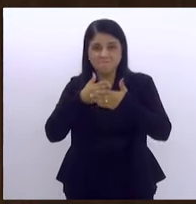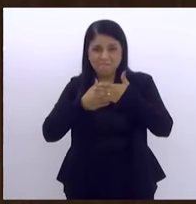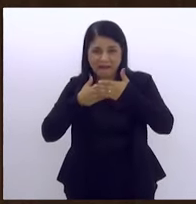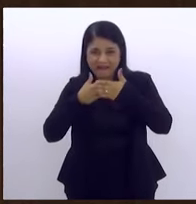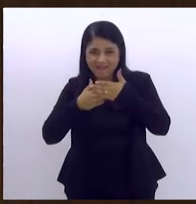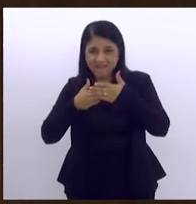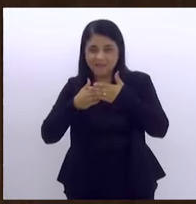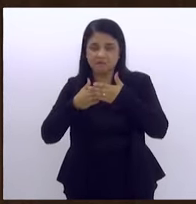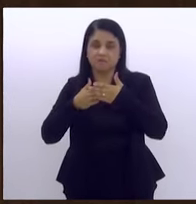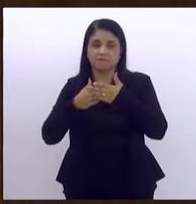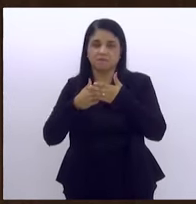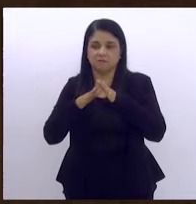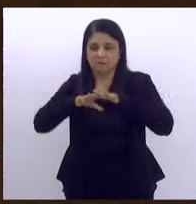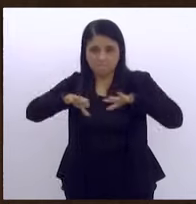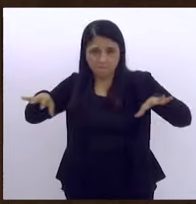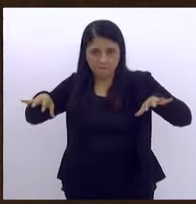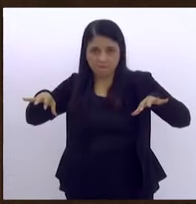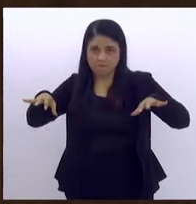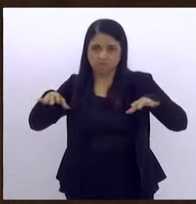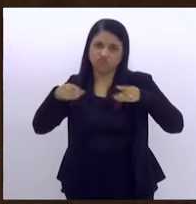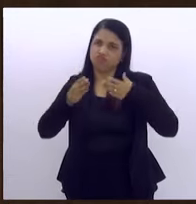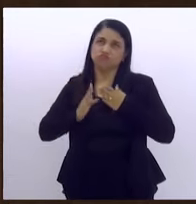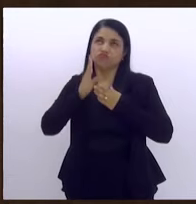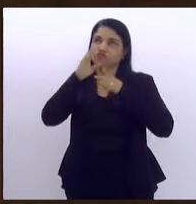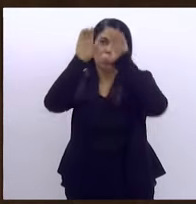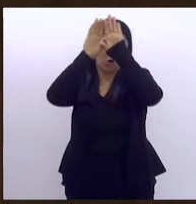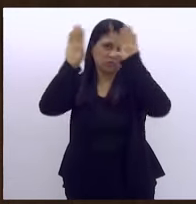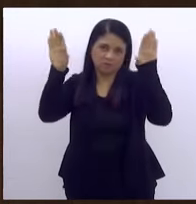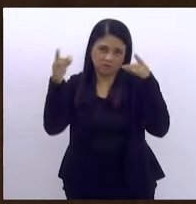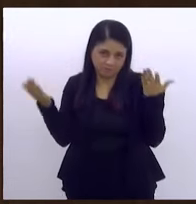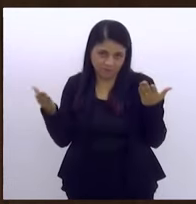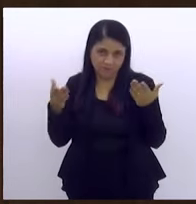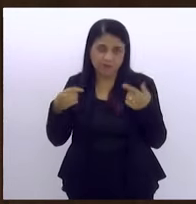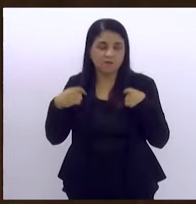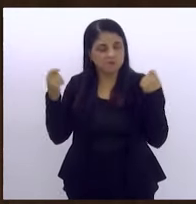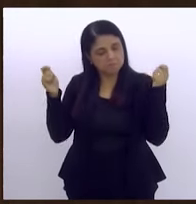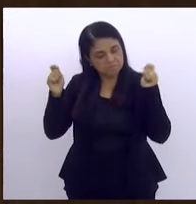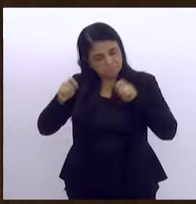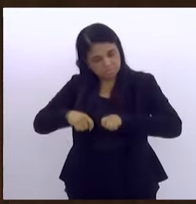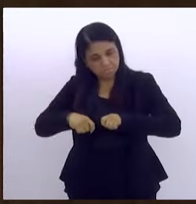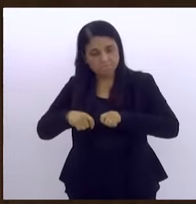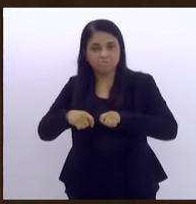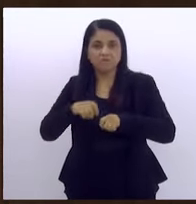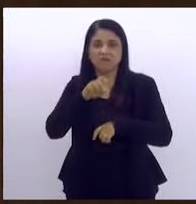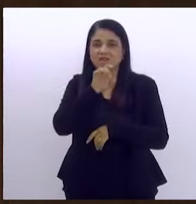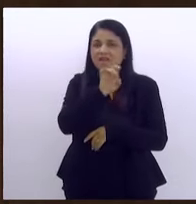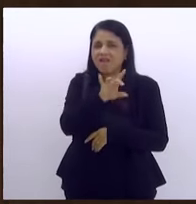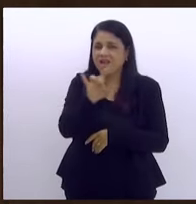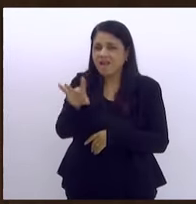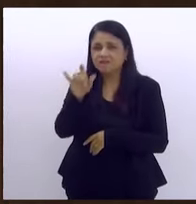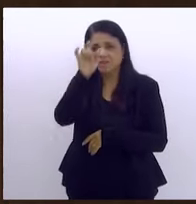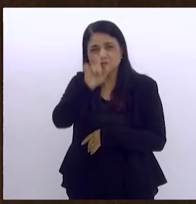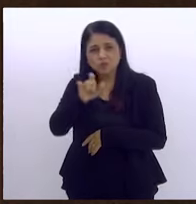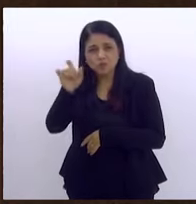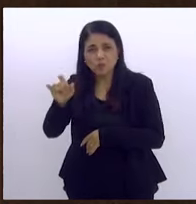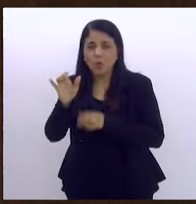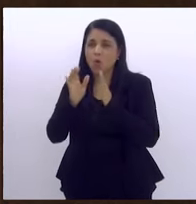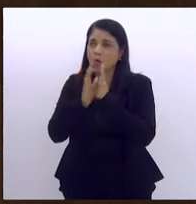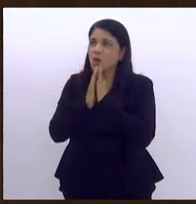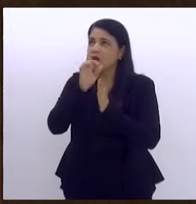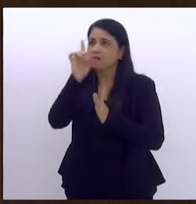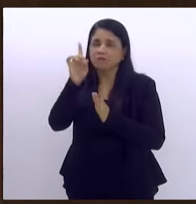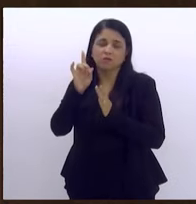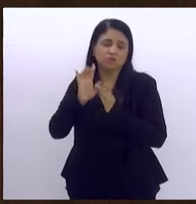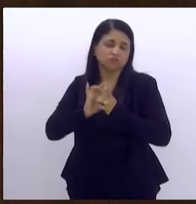Então, que a gente possa, de fato, expandir o conhecimento dessas pessoas e dar cada vez mais, cada um, a possibilidade de se chegar a Deus como queira.